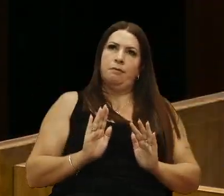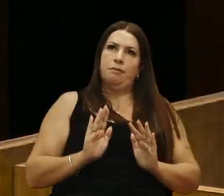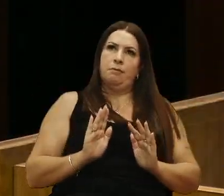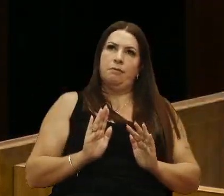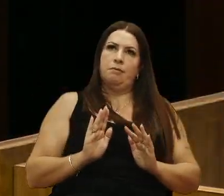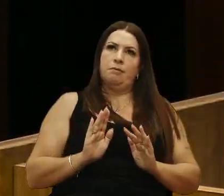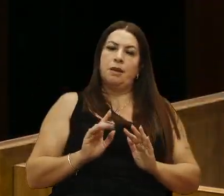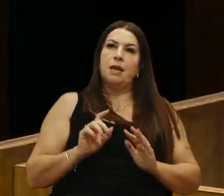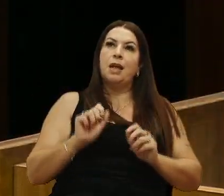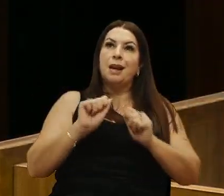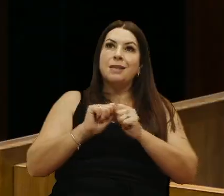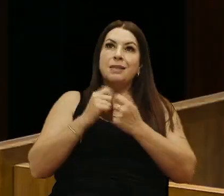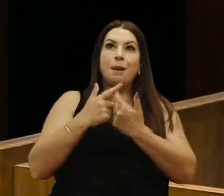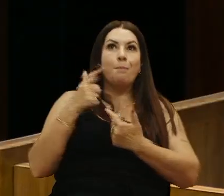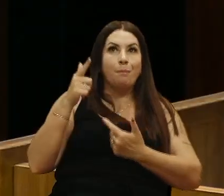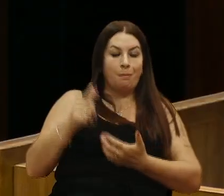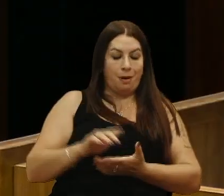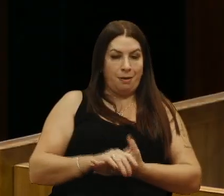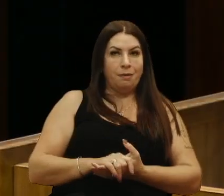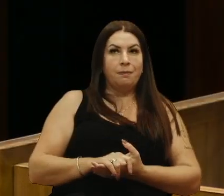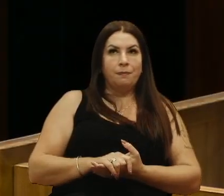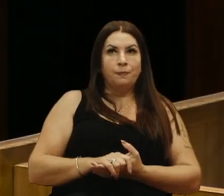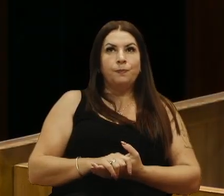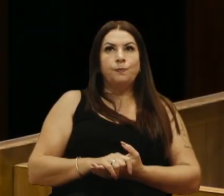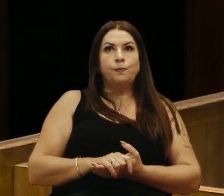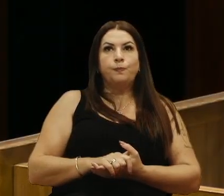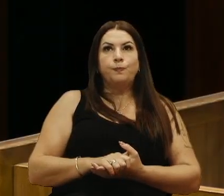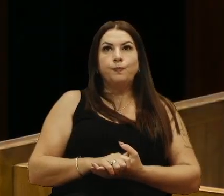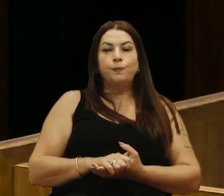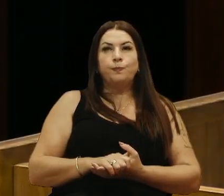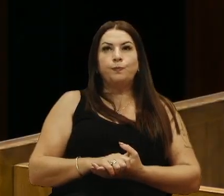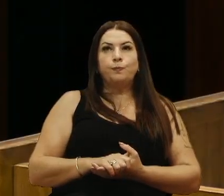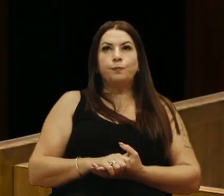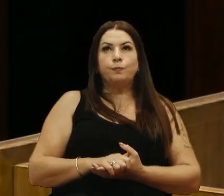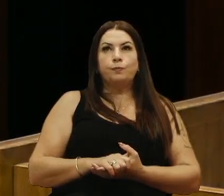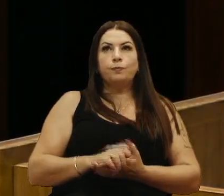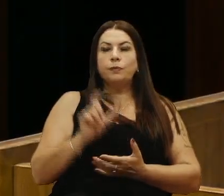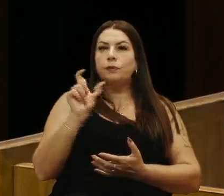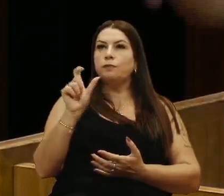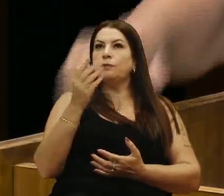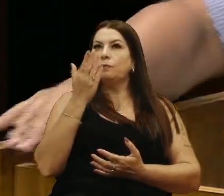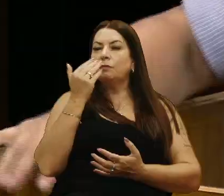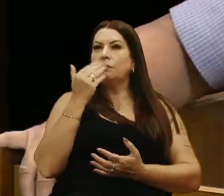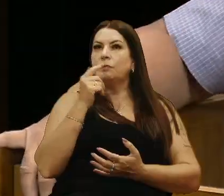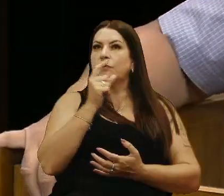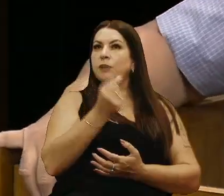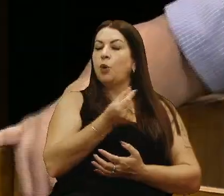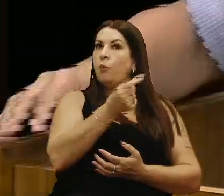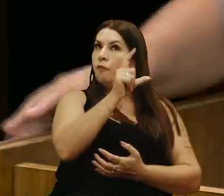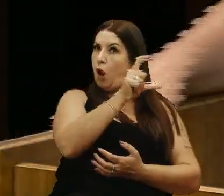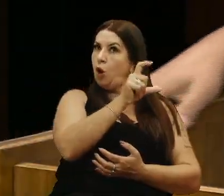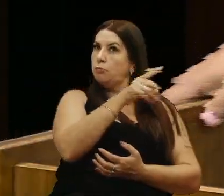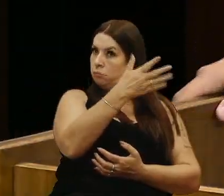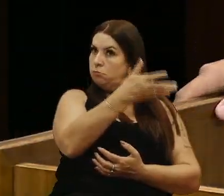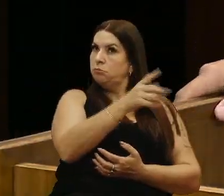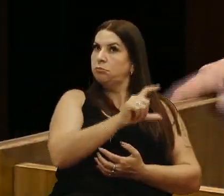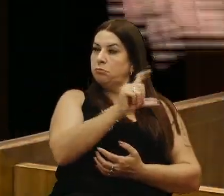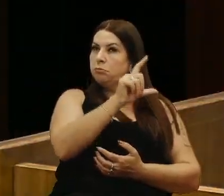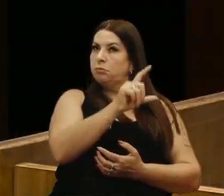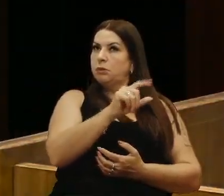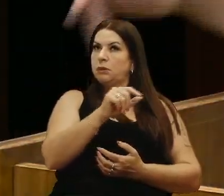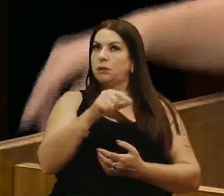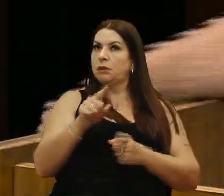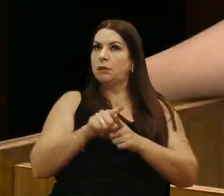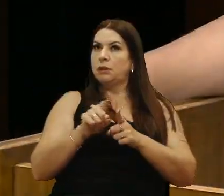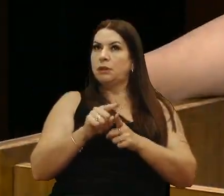Na Assembleia Legislativa, o Vale Alimentação é um valor e no